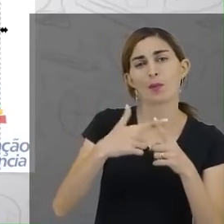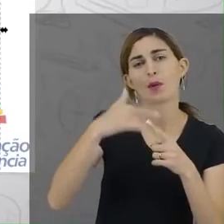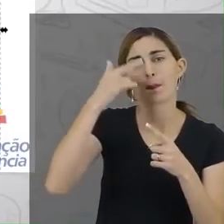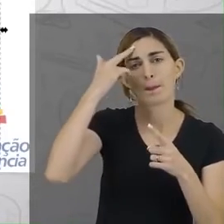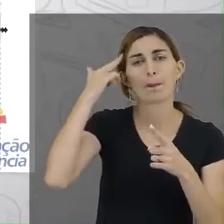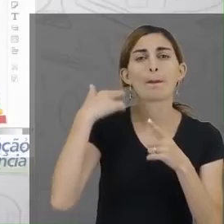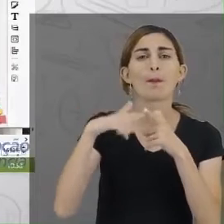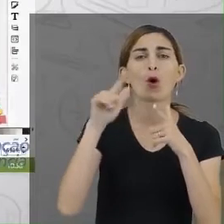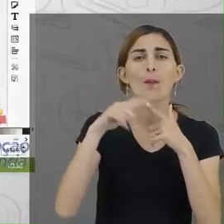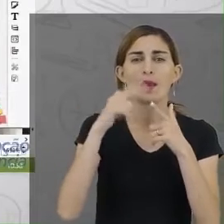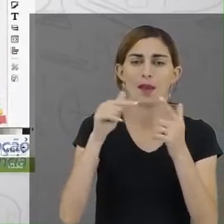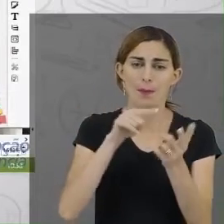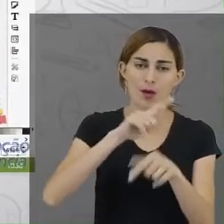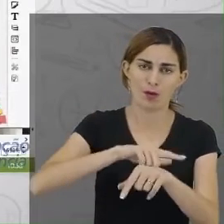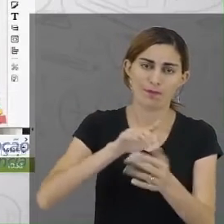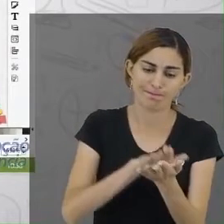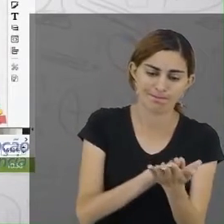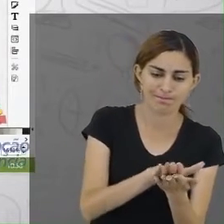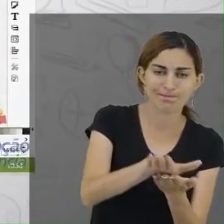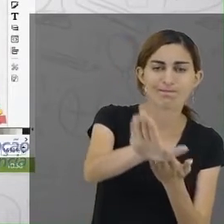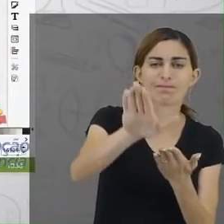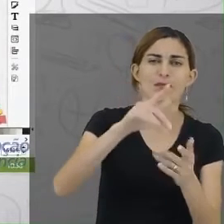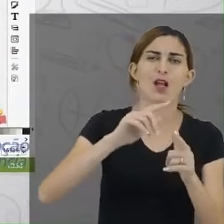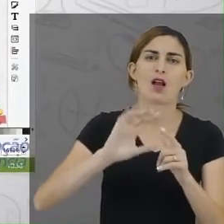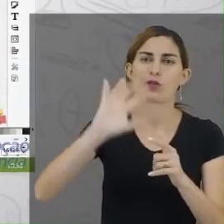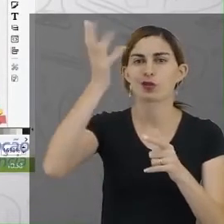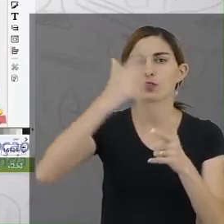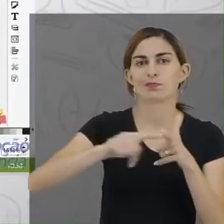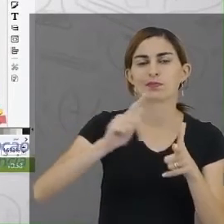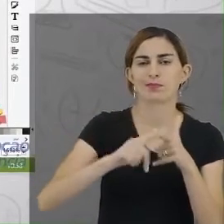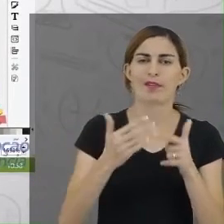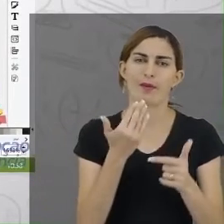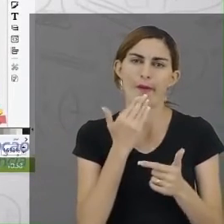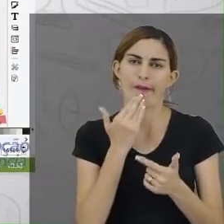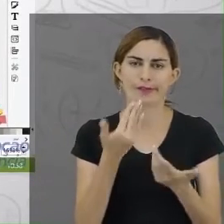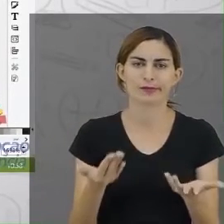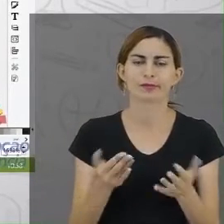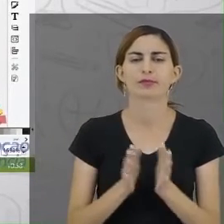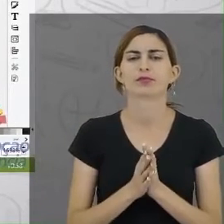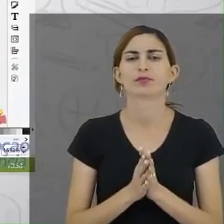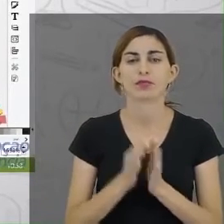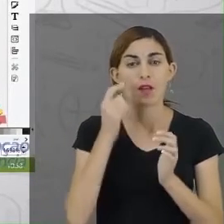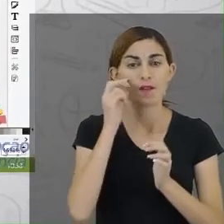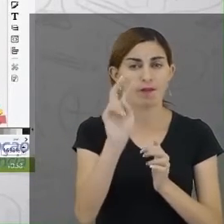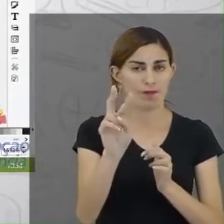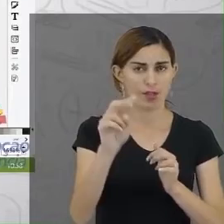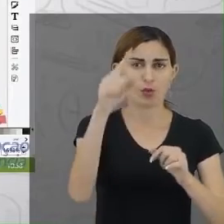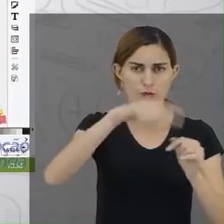imprimir. Observe que o nosso círculo ele está com contorno preto e